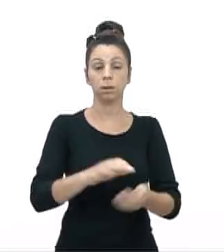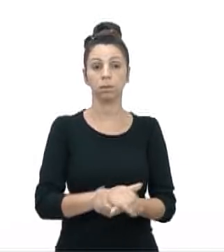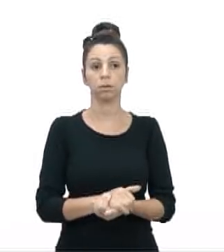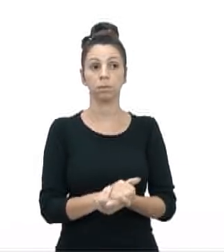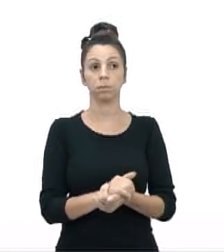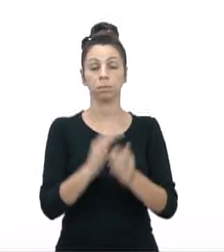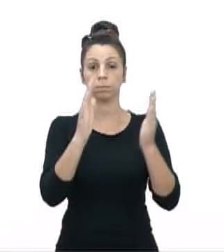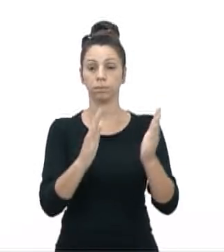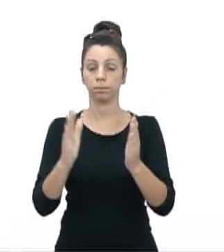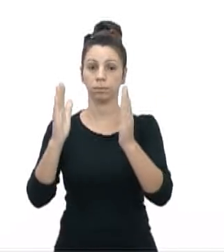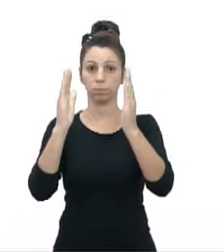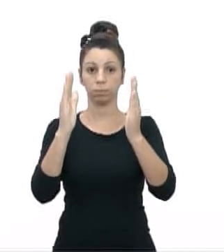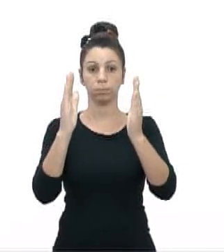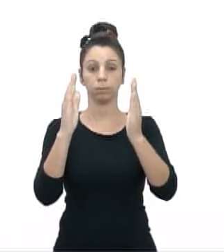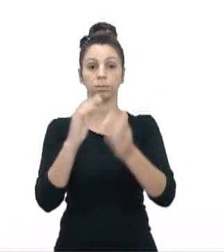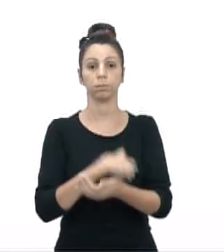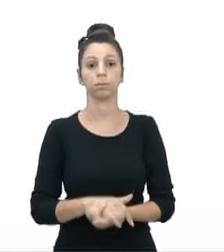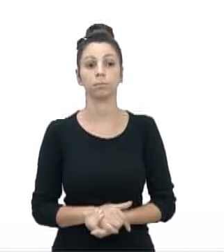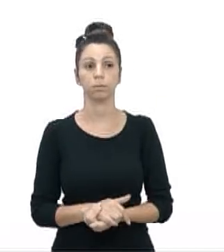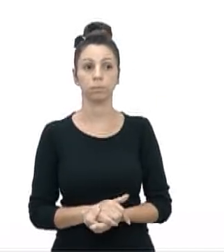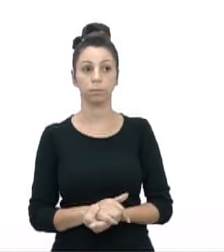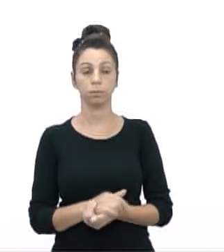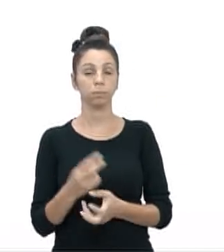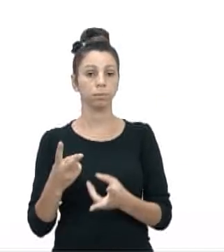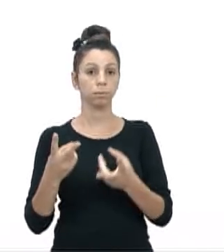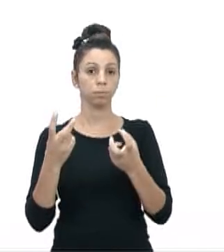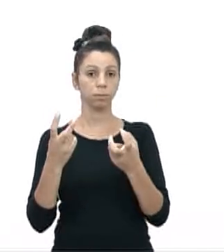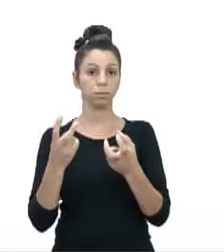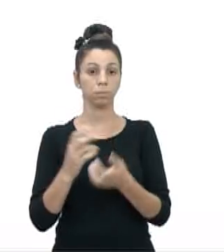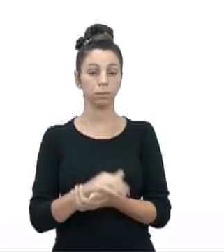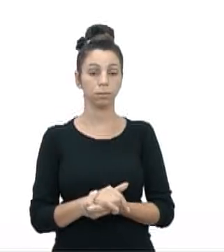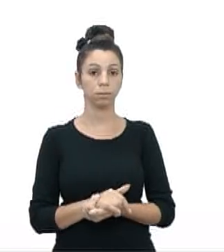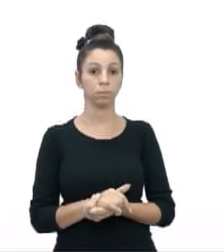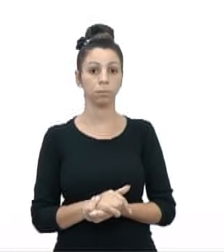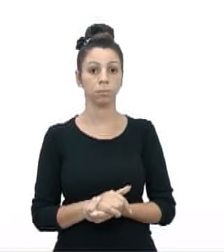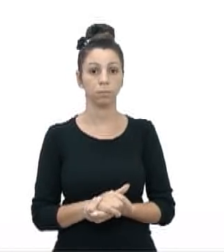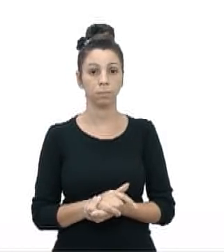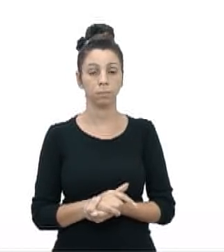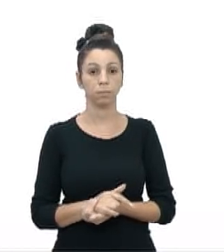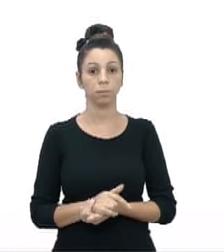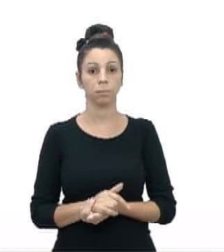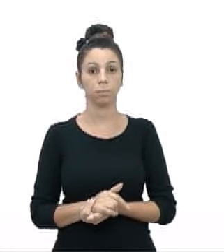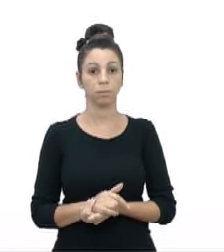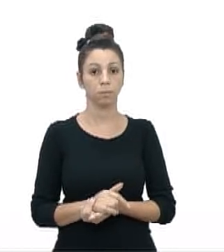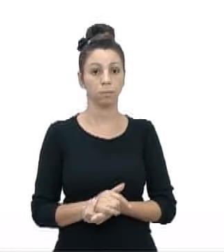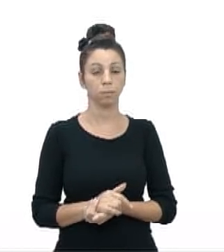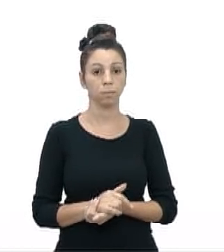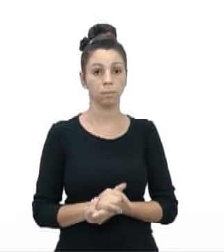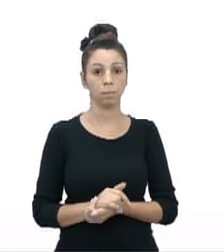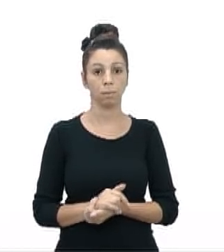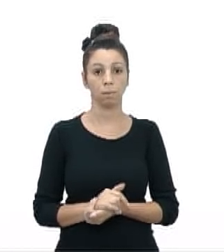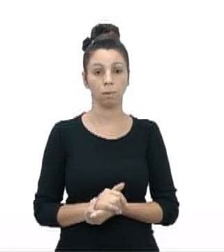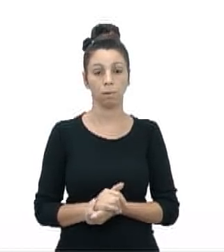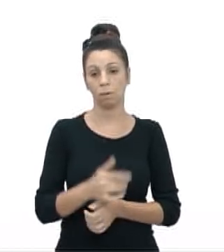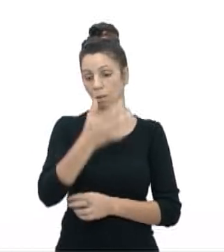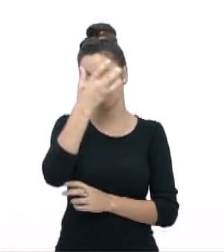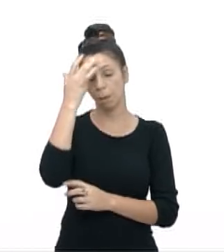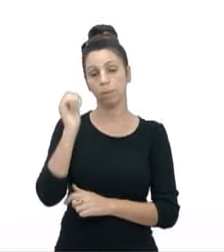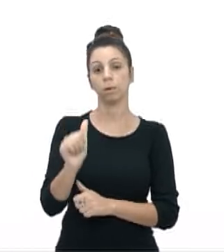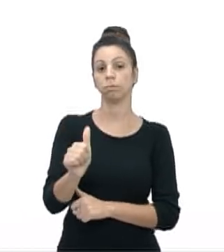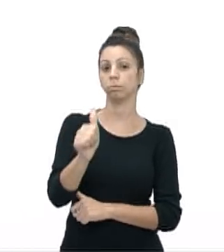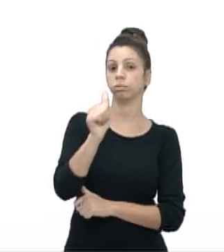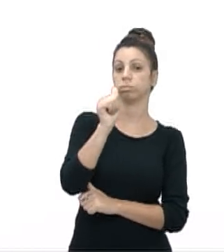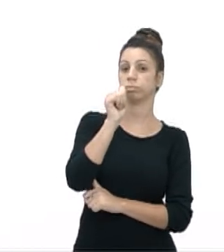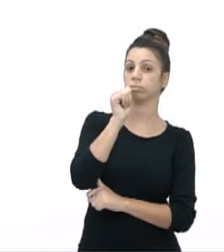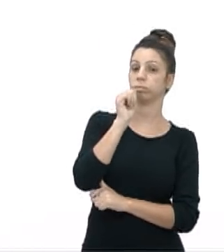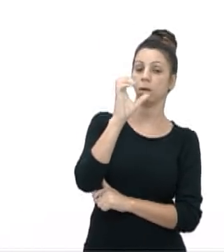segundo desenho a gente tem aqui, olha, observem aqui, tem lá uma pessoa, né, tomando um suco de laranja, parece,